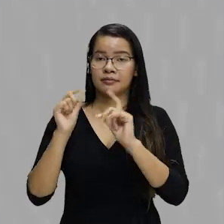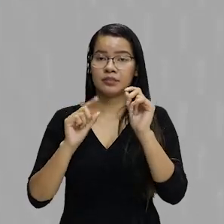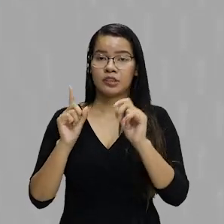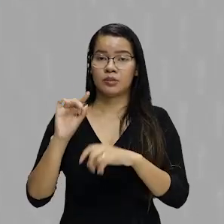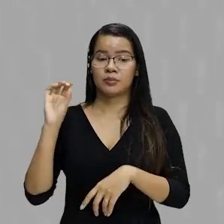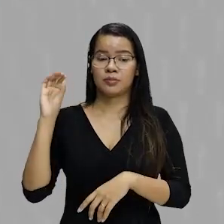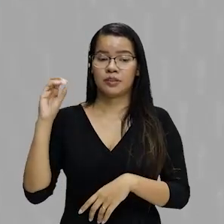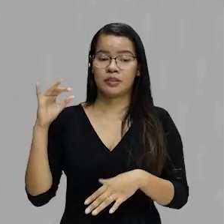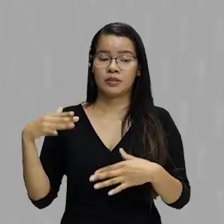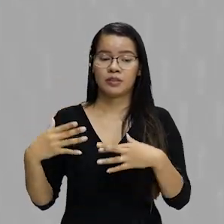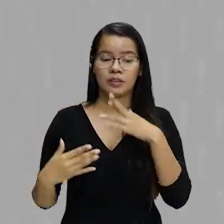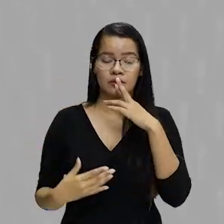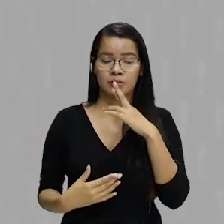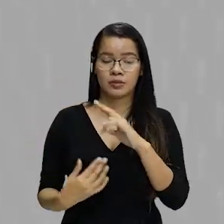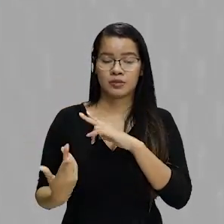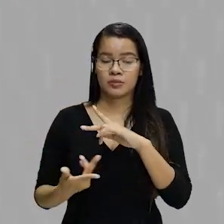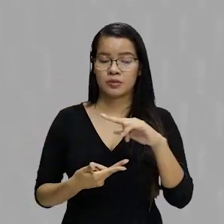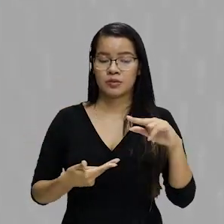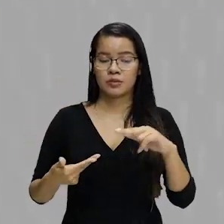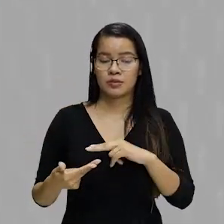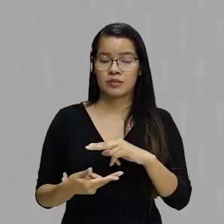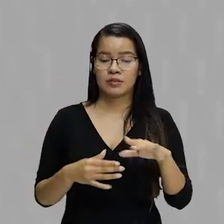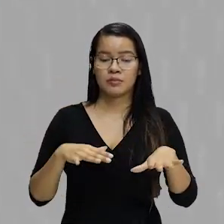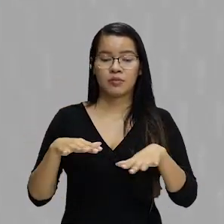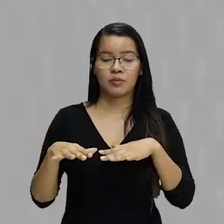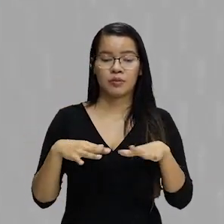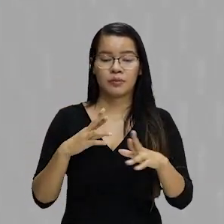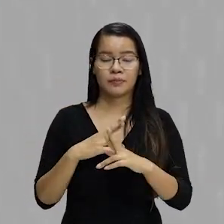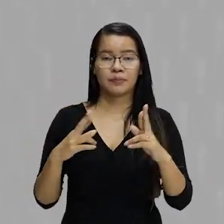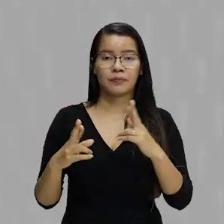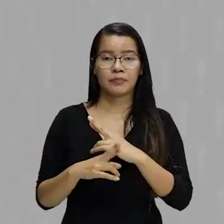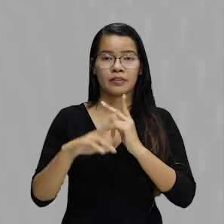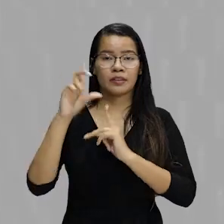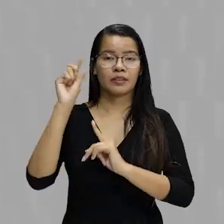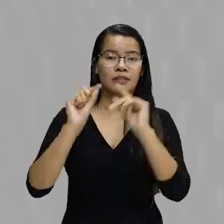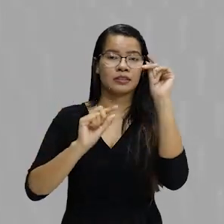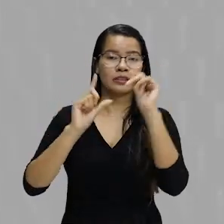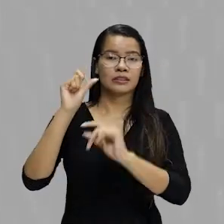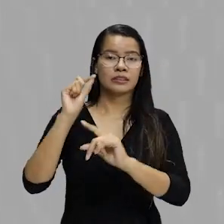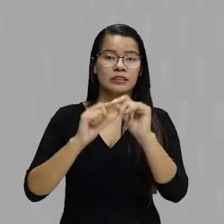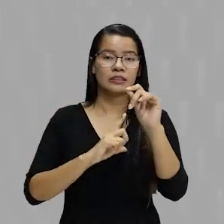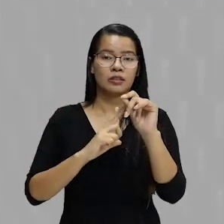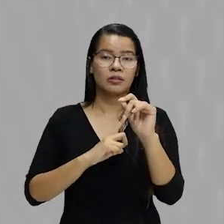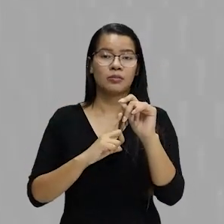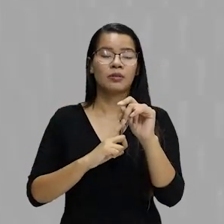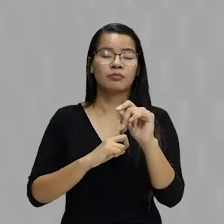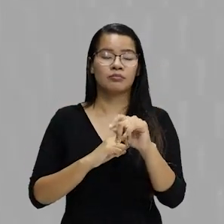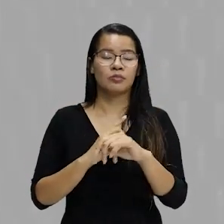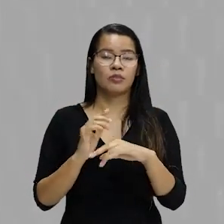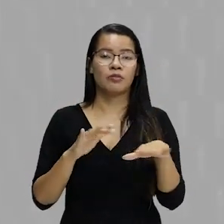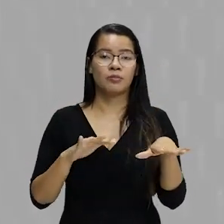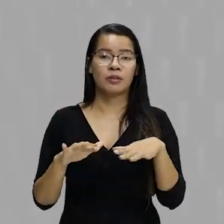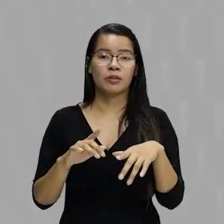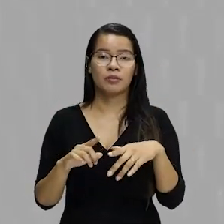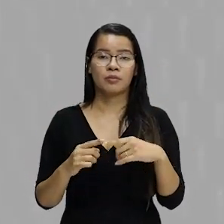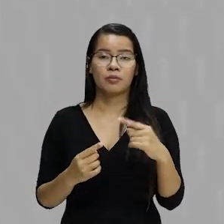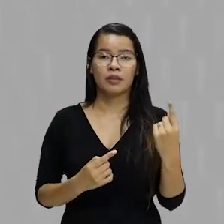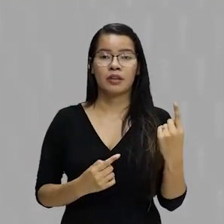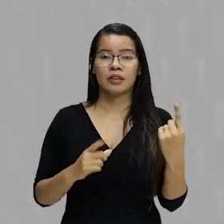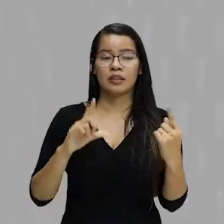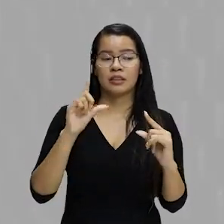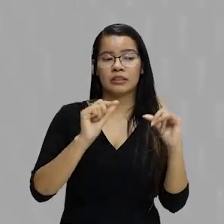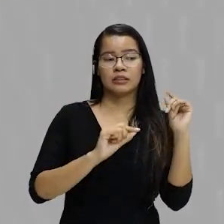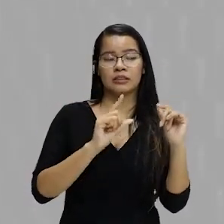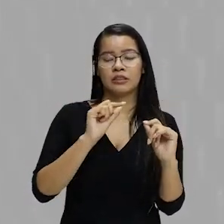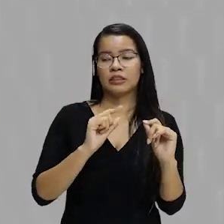resposta, né, os planetas elas se moviam em relação às estrelas, há um movimento ali em relação a elas. Uma estrela em relação a outra